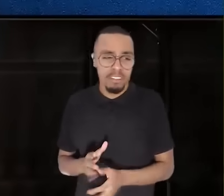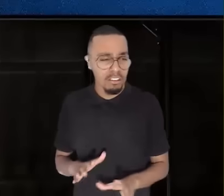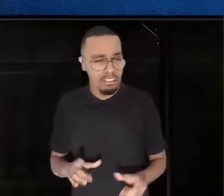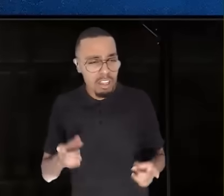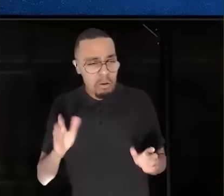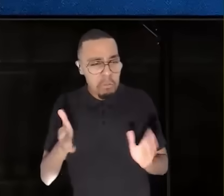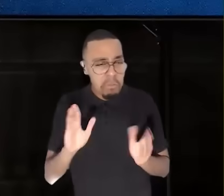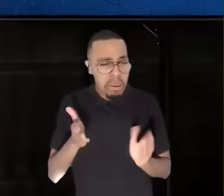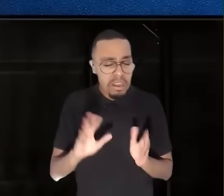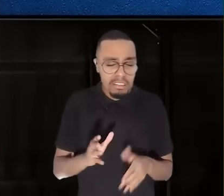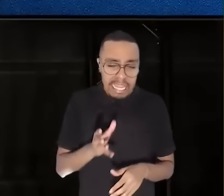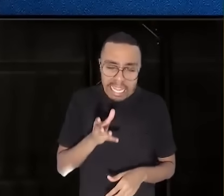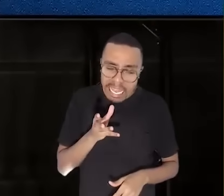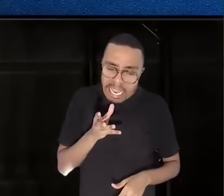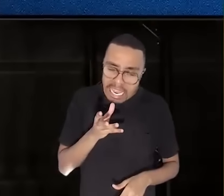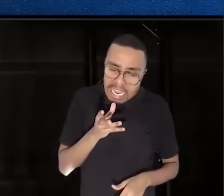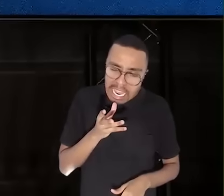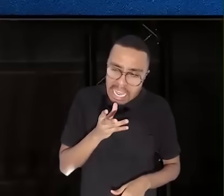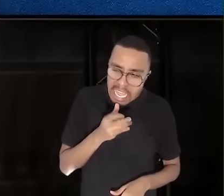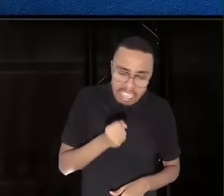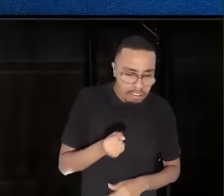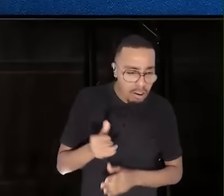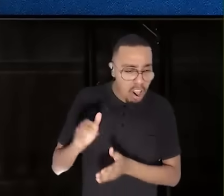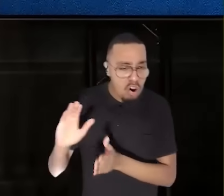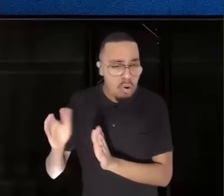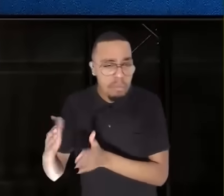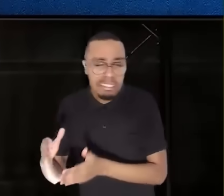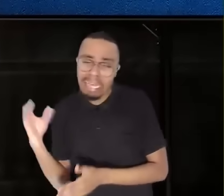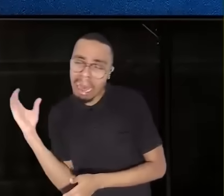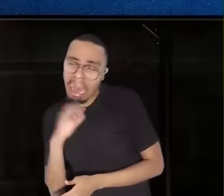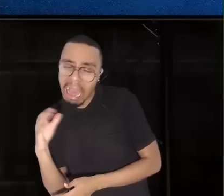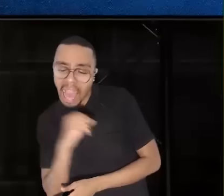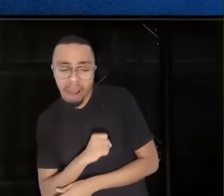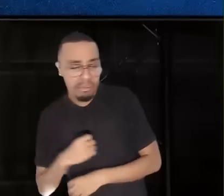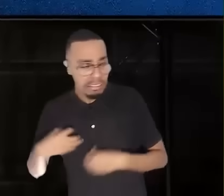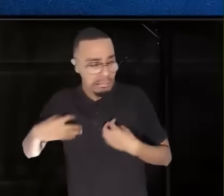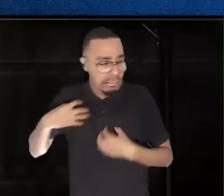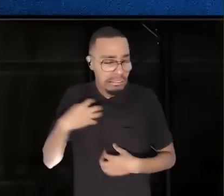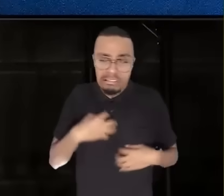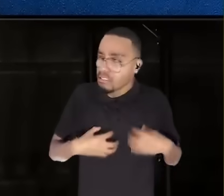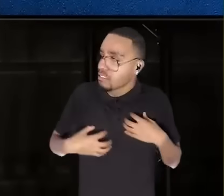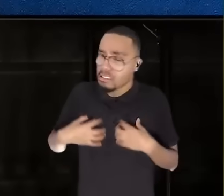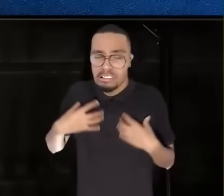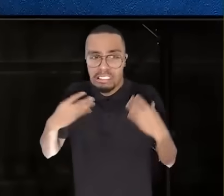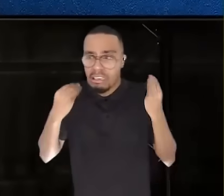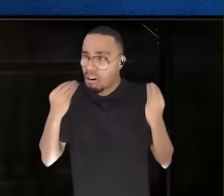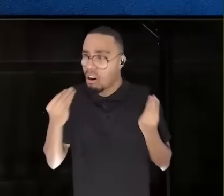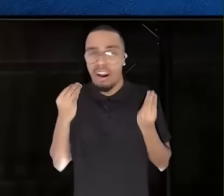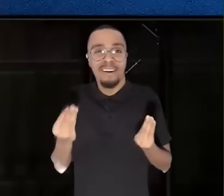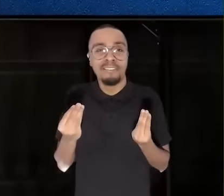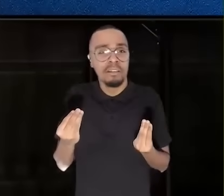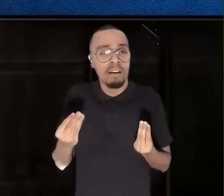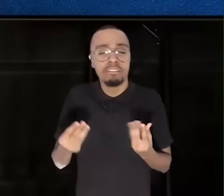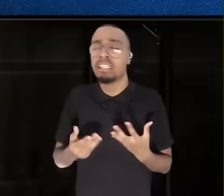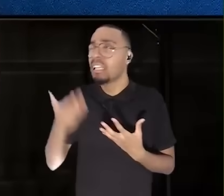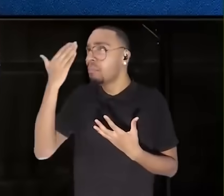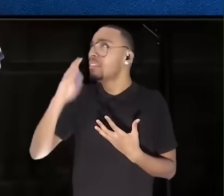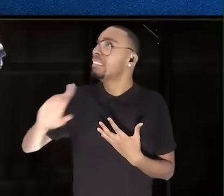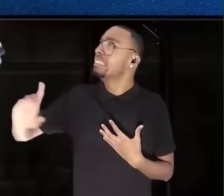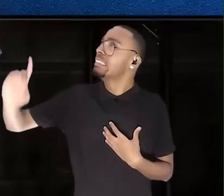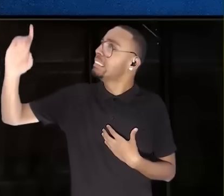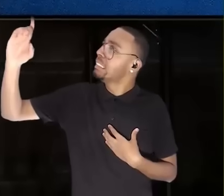demais, rápidas demais, e isso mexe com a gente, porque não faz sentido. E aí você chega diante de um